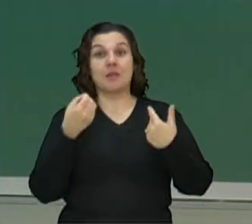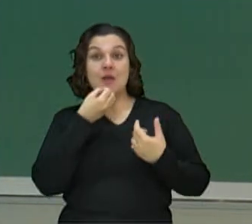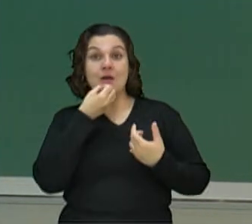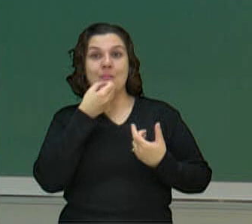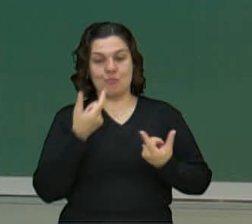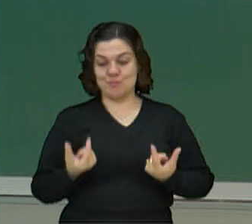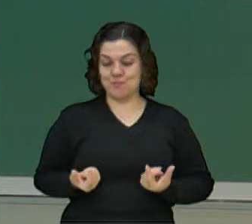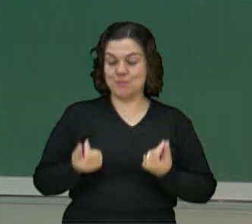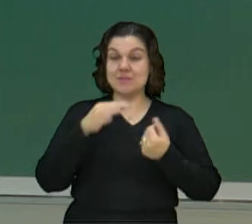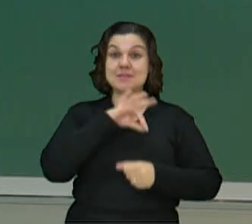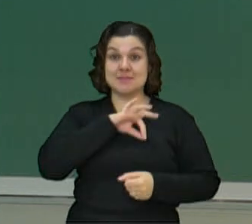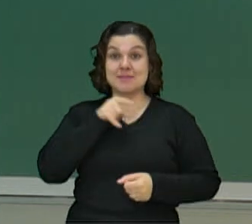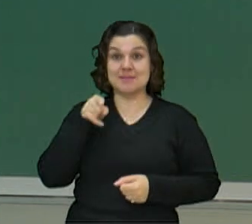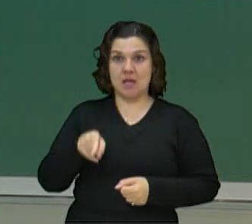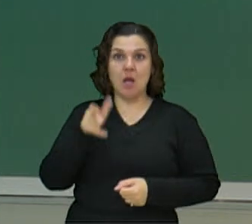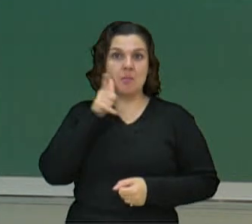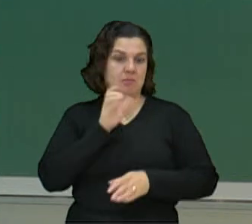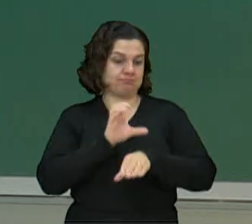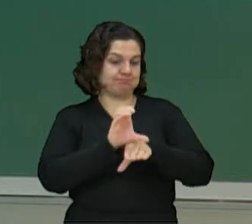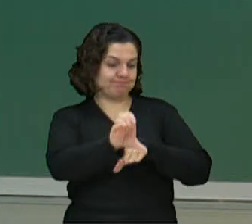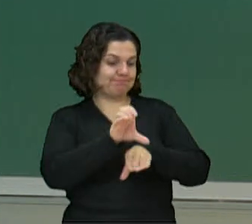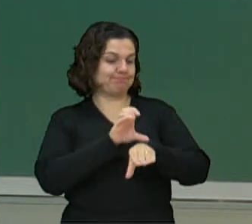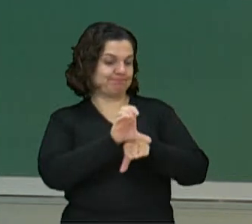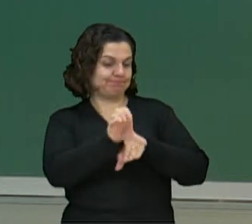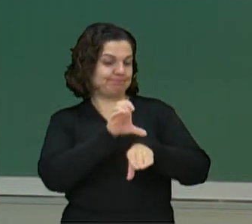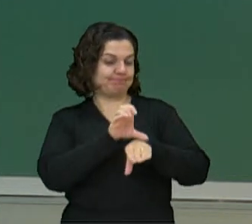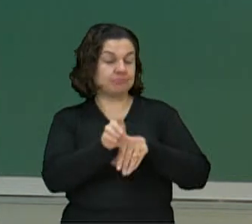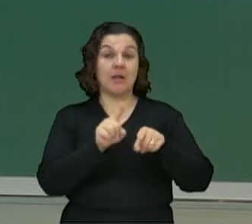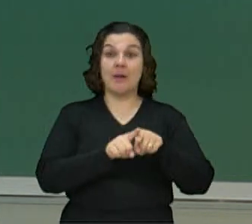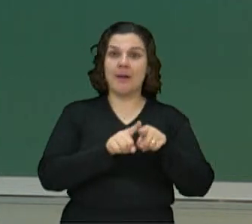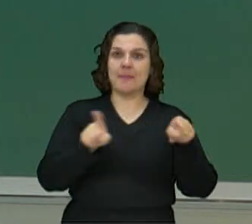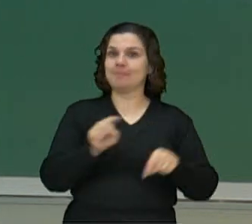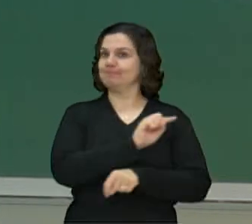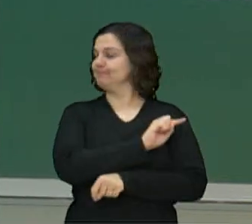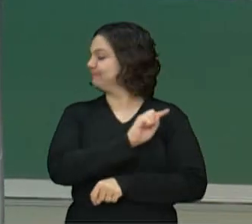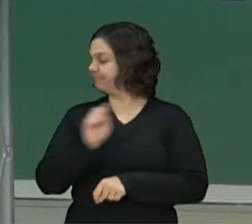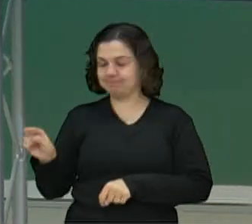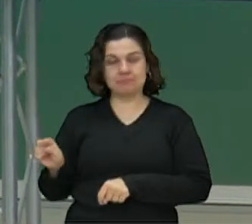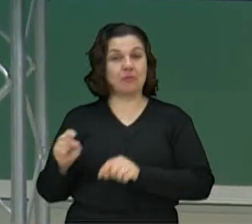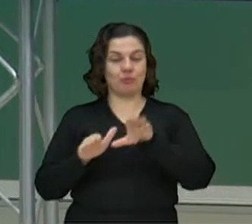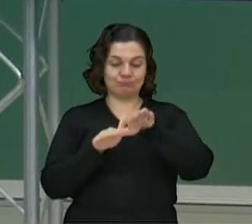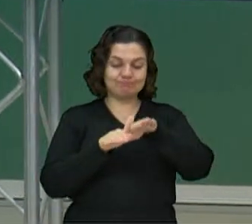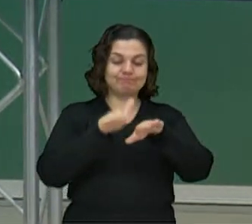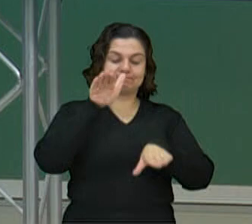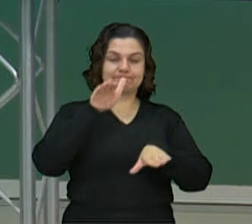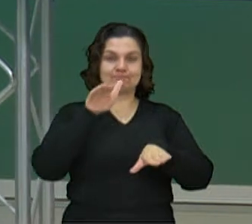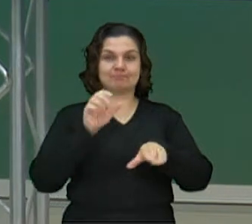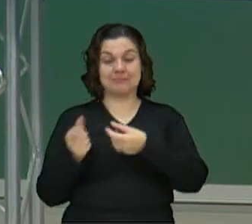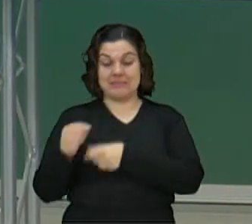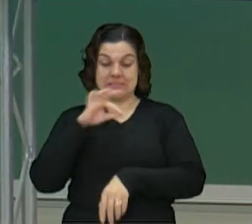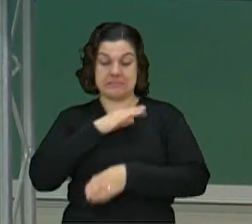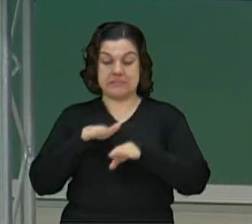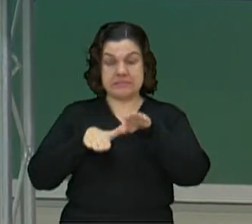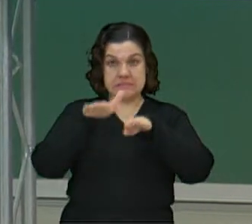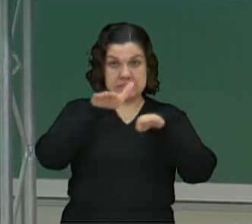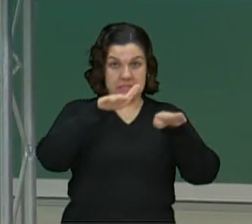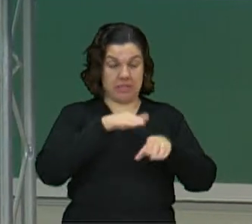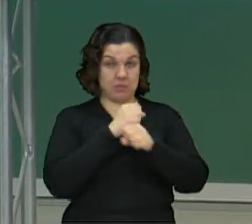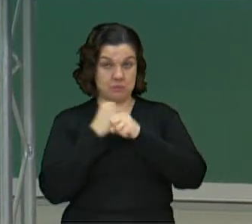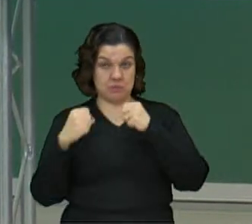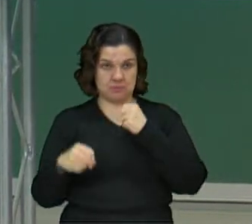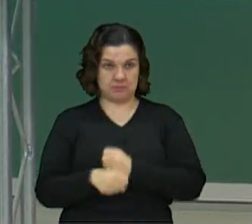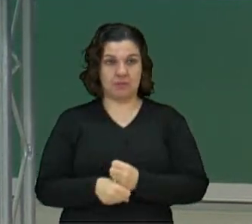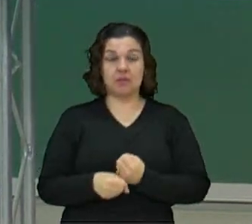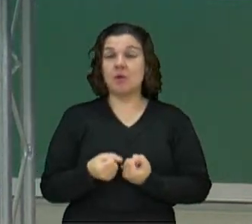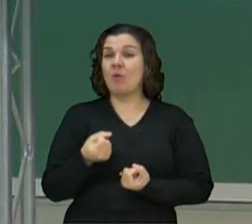bons rendimentos de seus salários para continuar investindo. Mas não, essa má distribuição de renda era um problema. Poucas